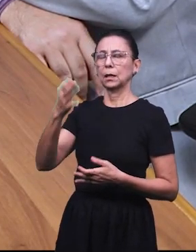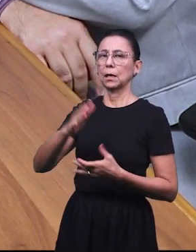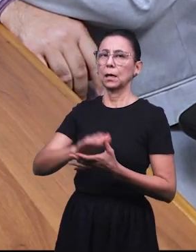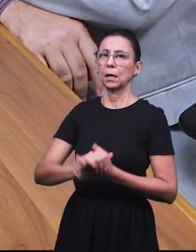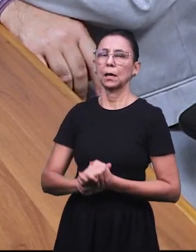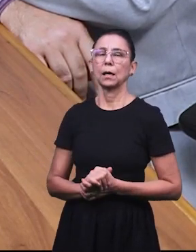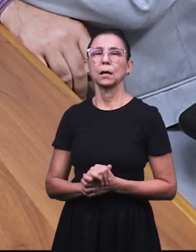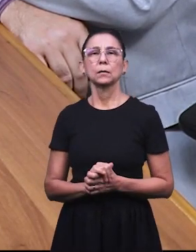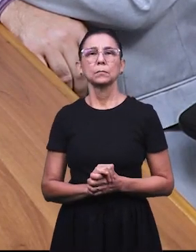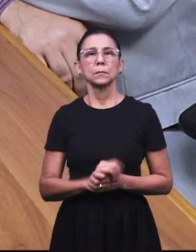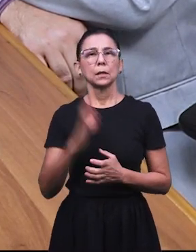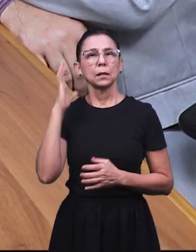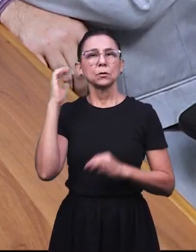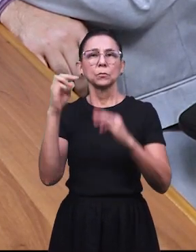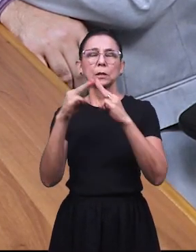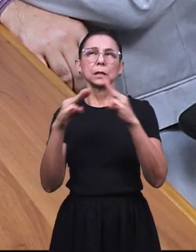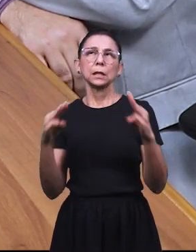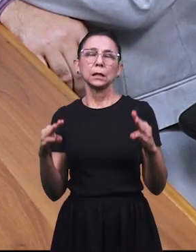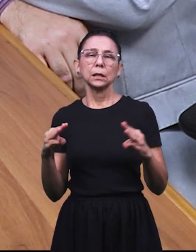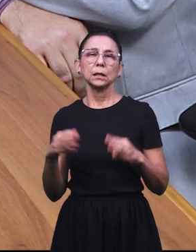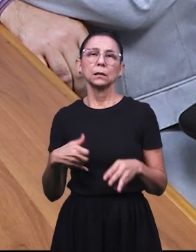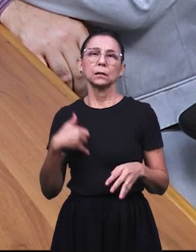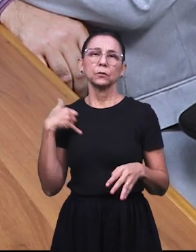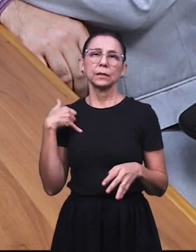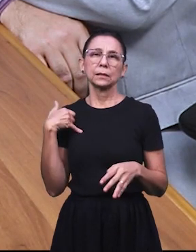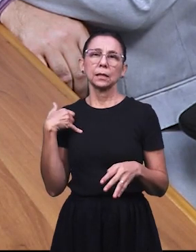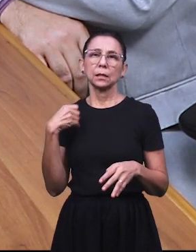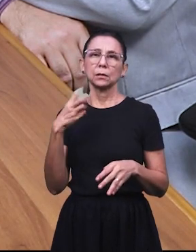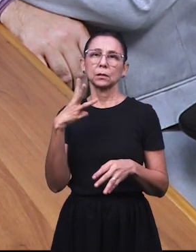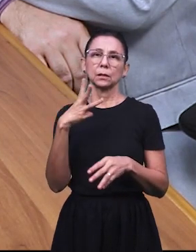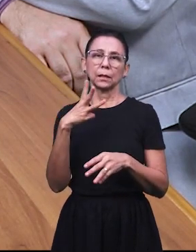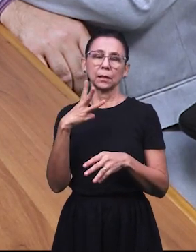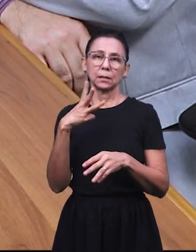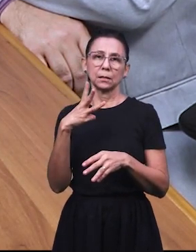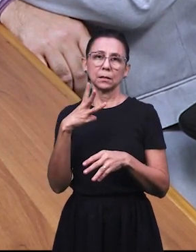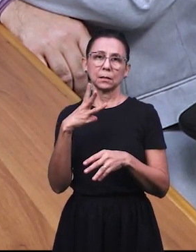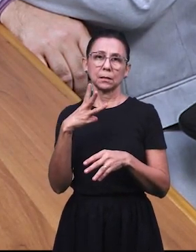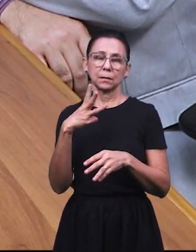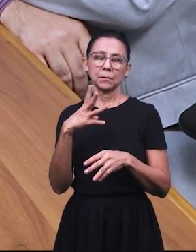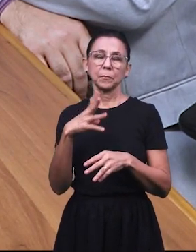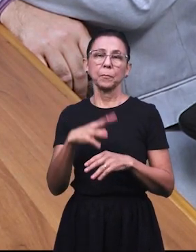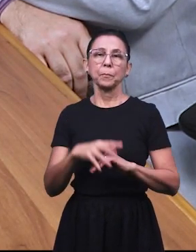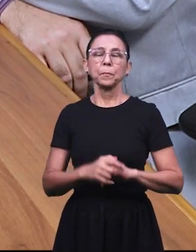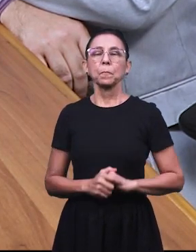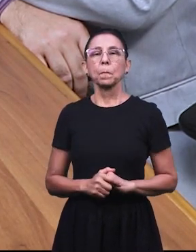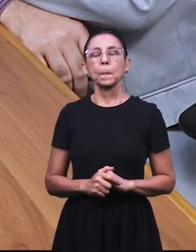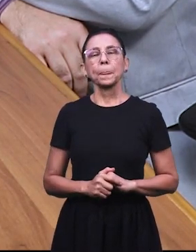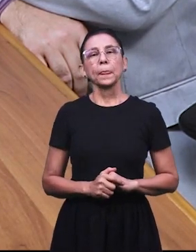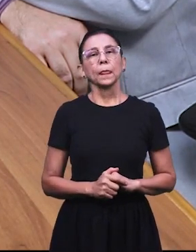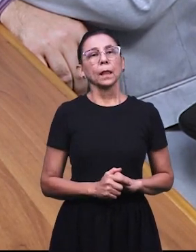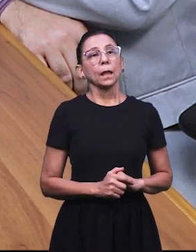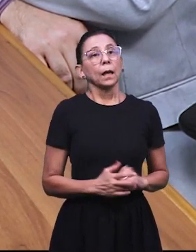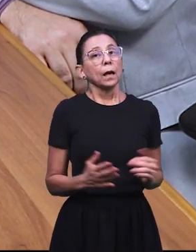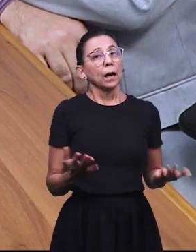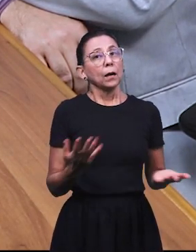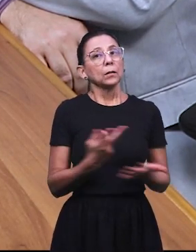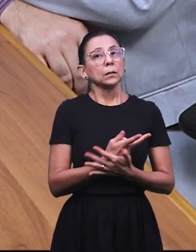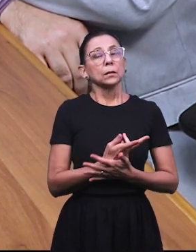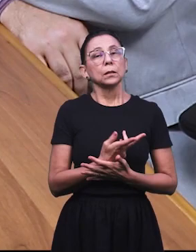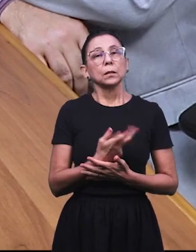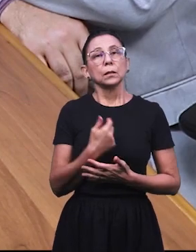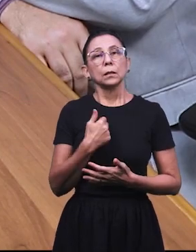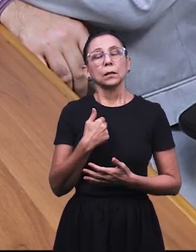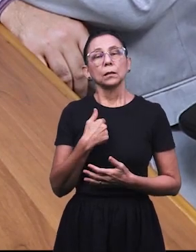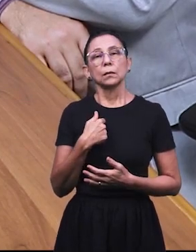anos, ia completar, se eu não me engano, 3 anos, que era mais ou menos essa data. E aí eu conheci o senhor e conheci o Jorge